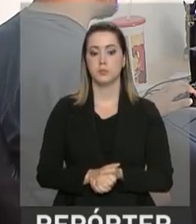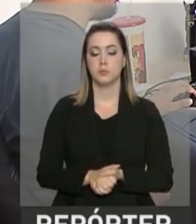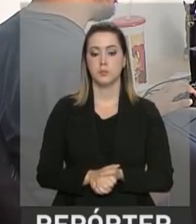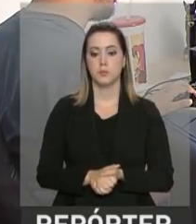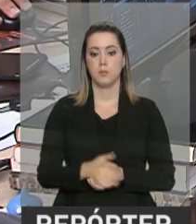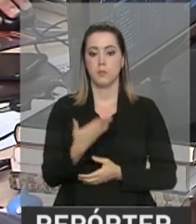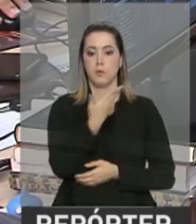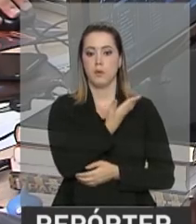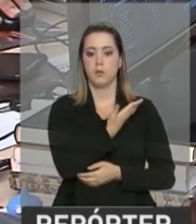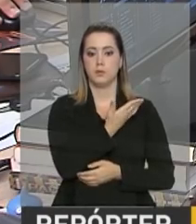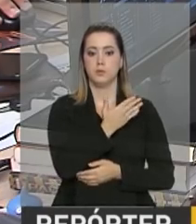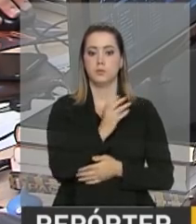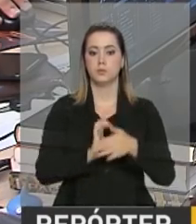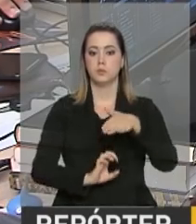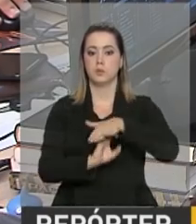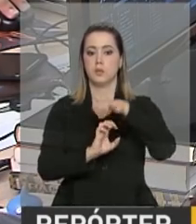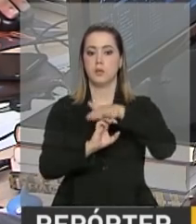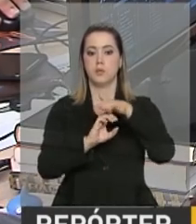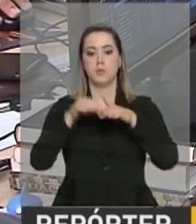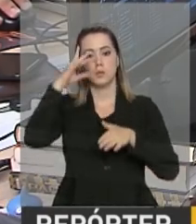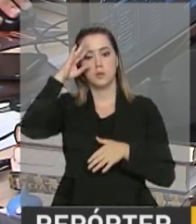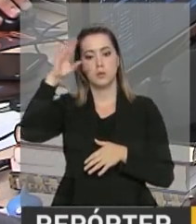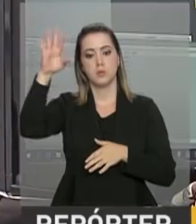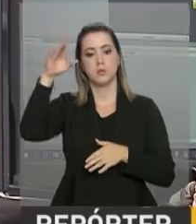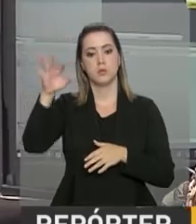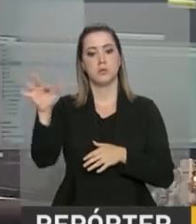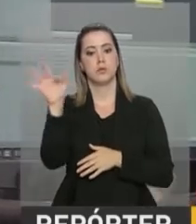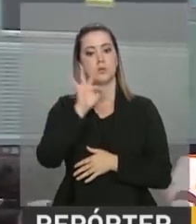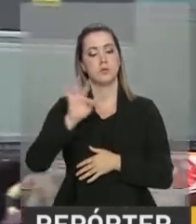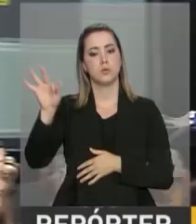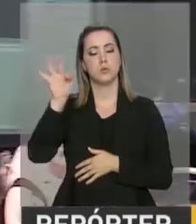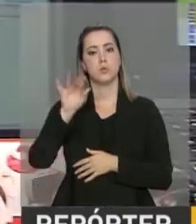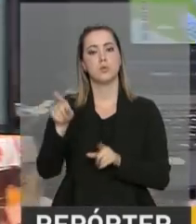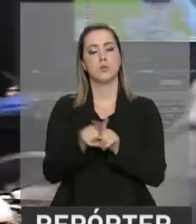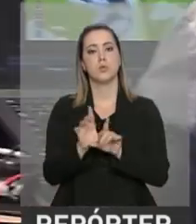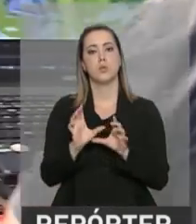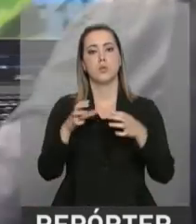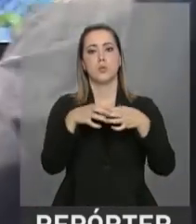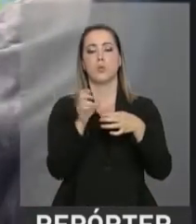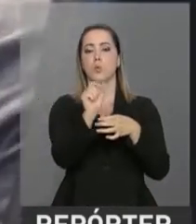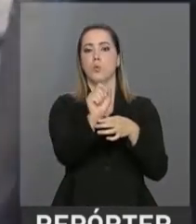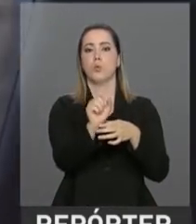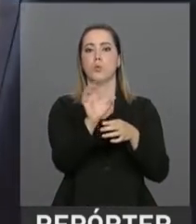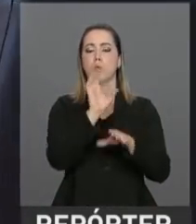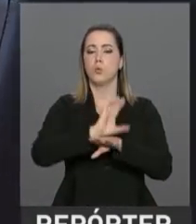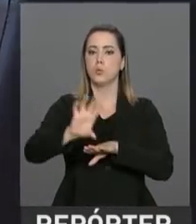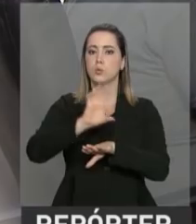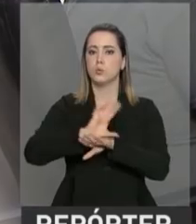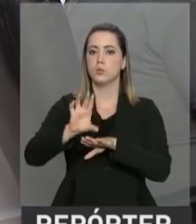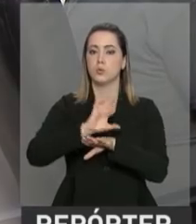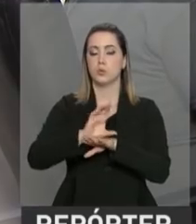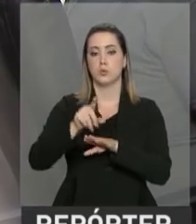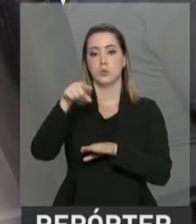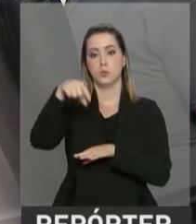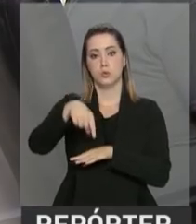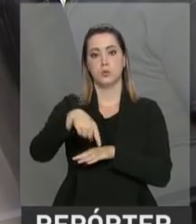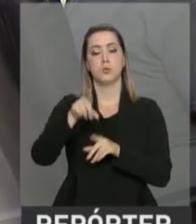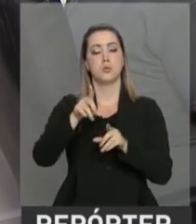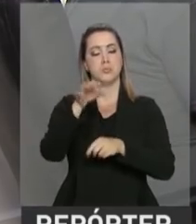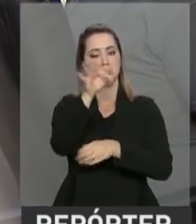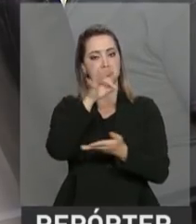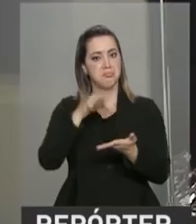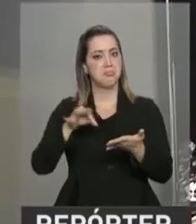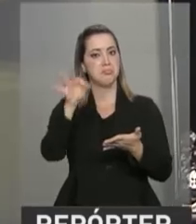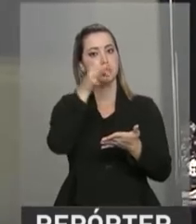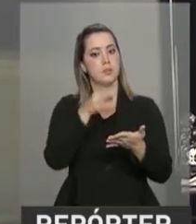a empresa do Hugo surgiu de um sonho de faculdade ele e seus sócios eram alunos do curso de designer gráfico da Universidade de Brasília e queriam montar